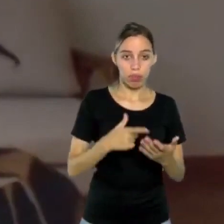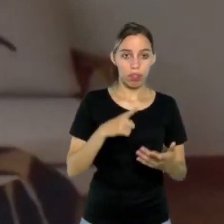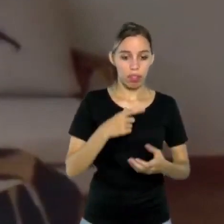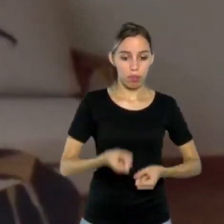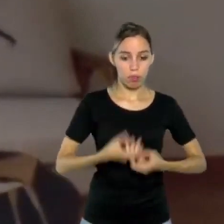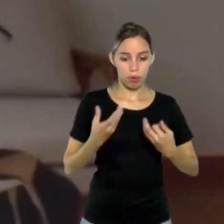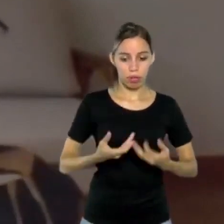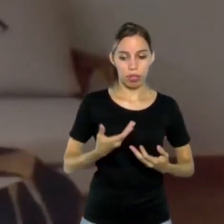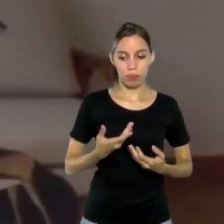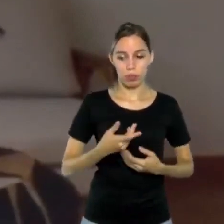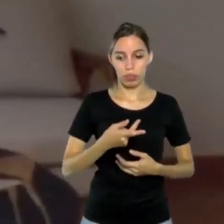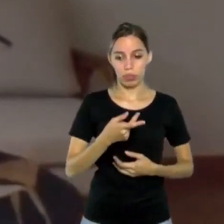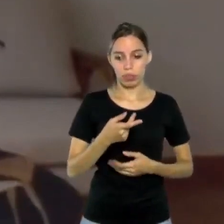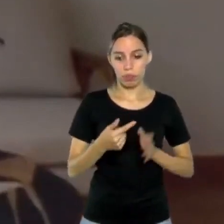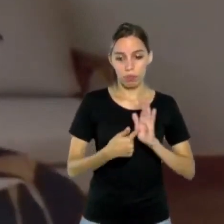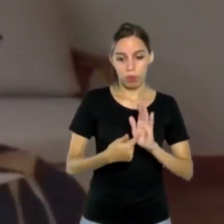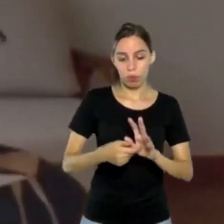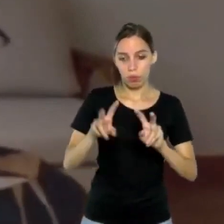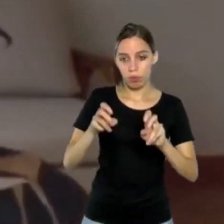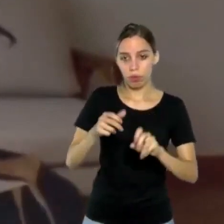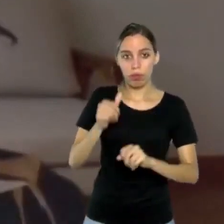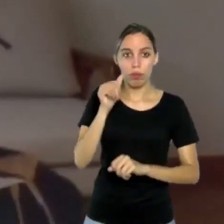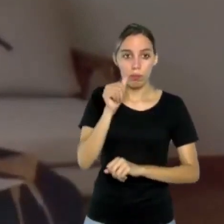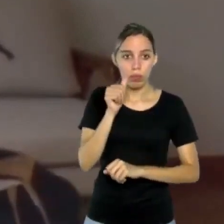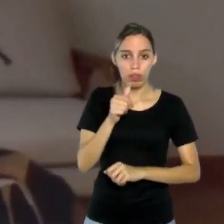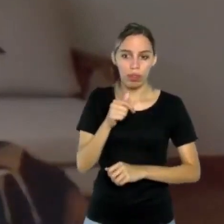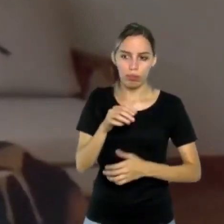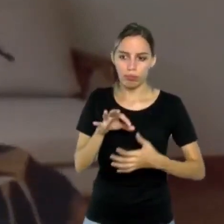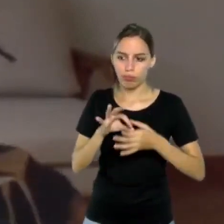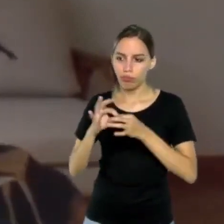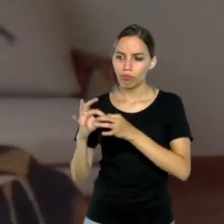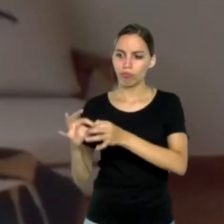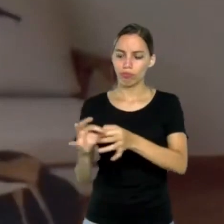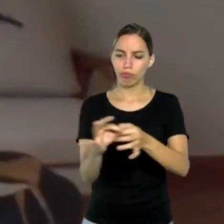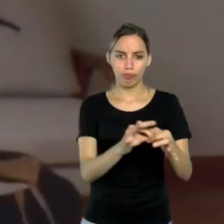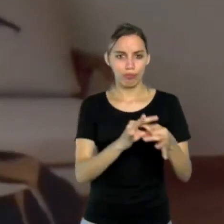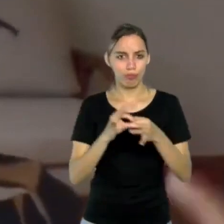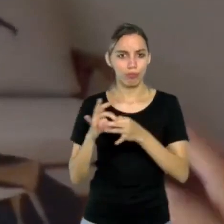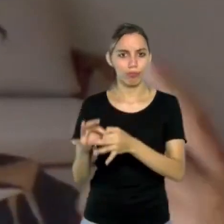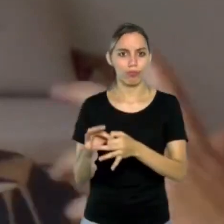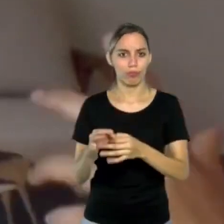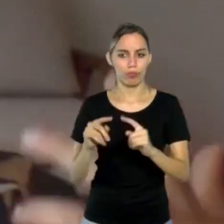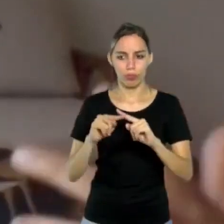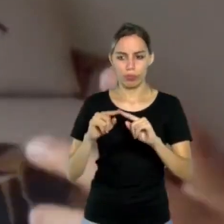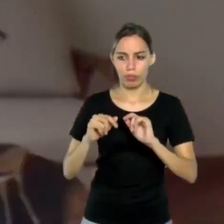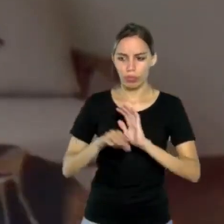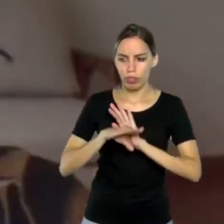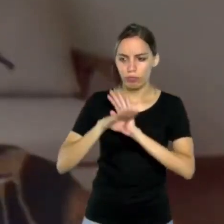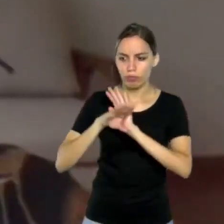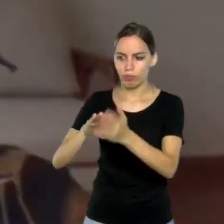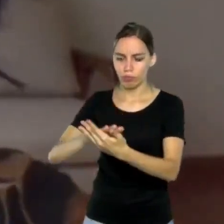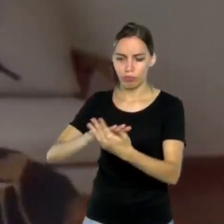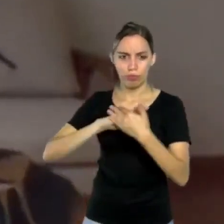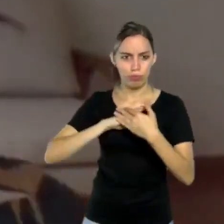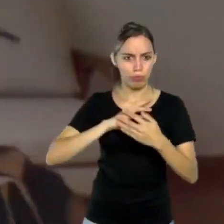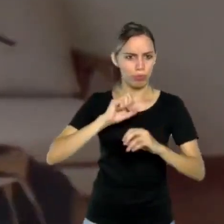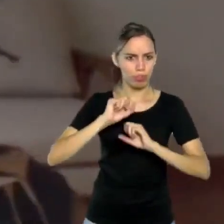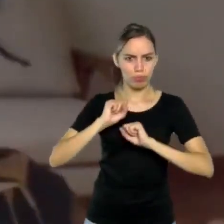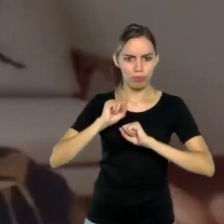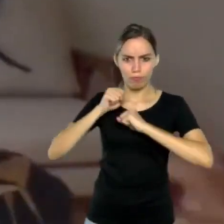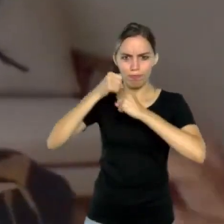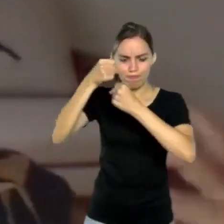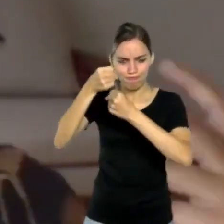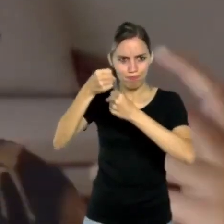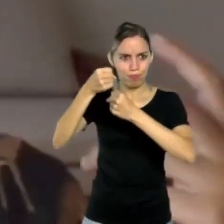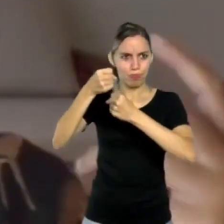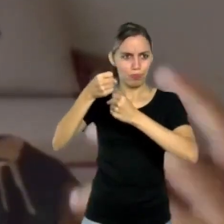mulher junto, né? Como é que a gente se ajuda, se forma, se fortalece e está na luta junto e está